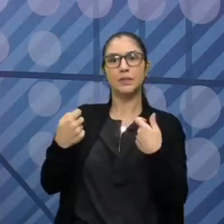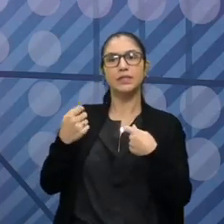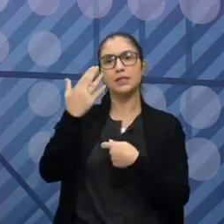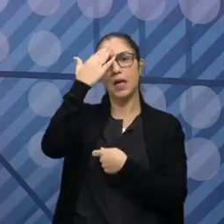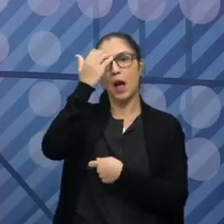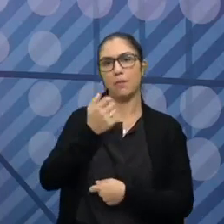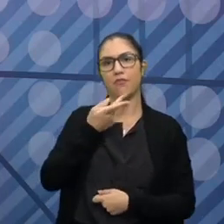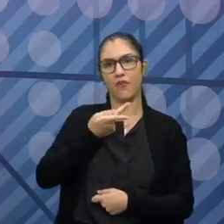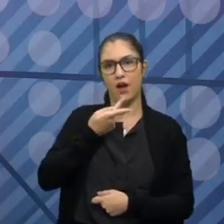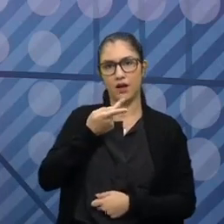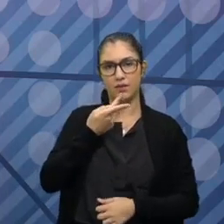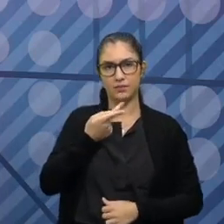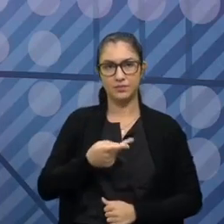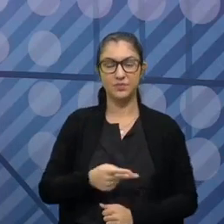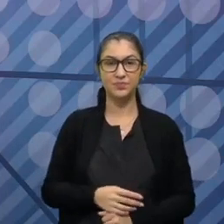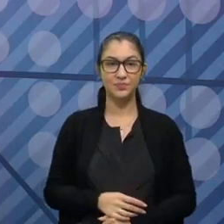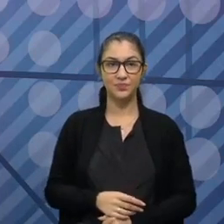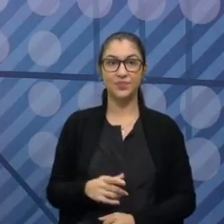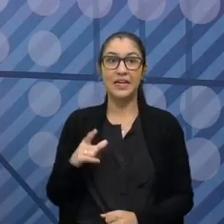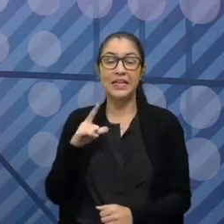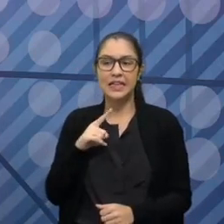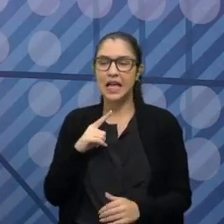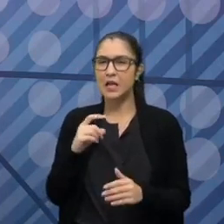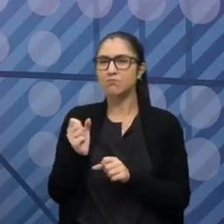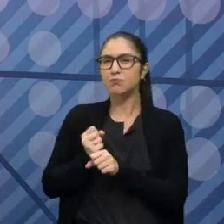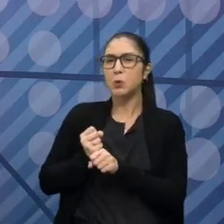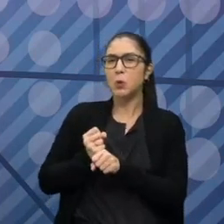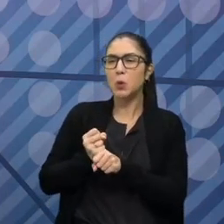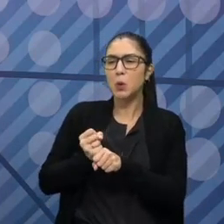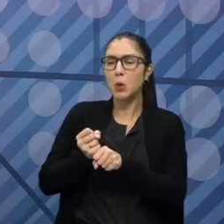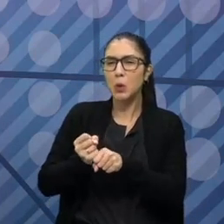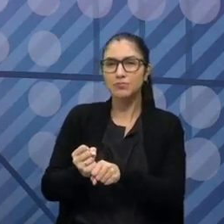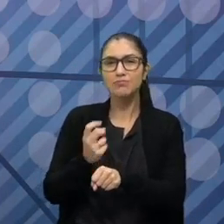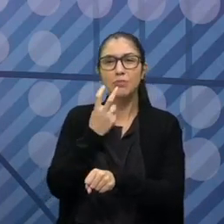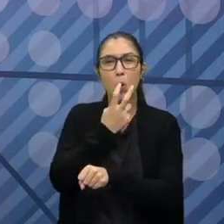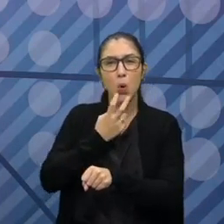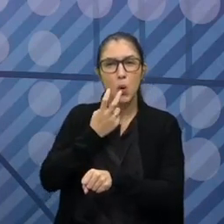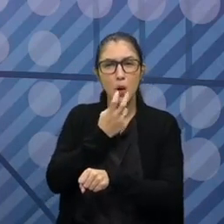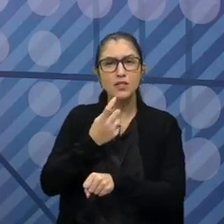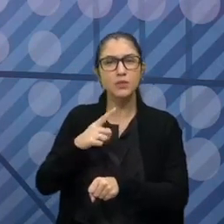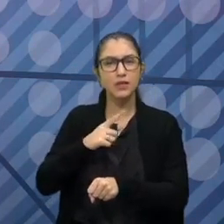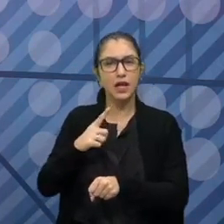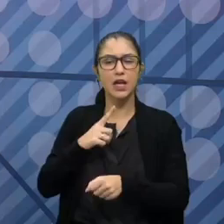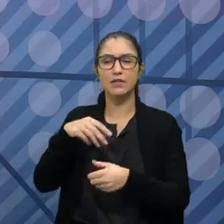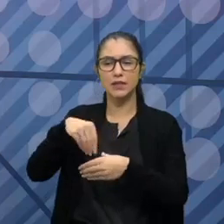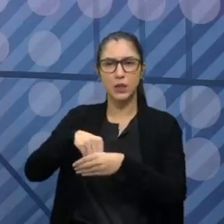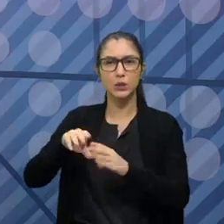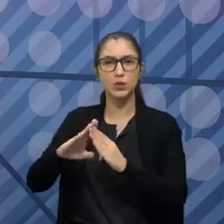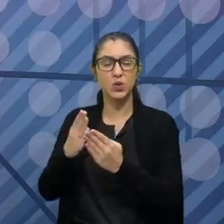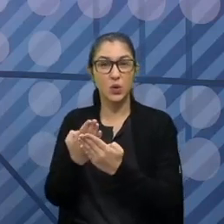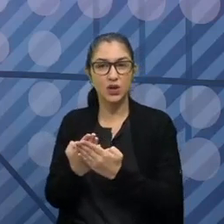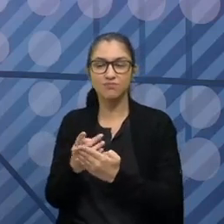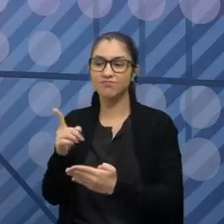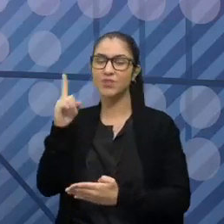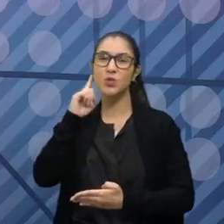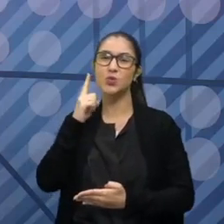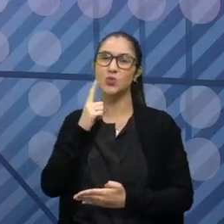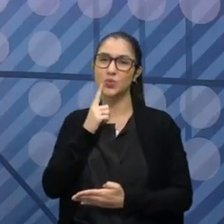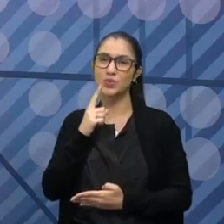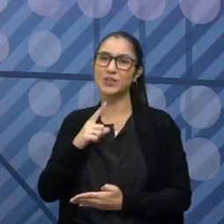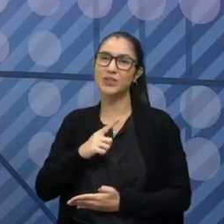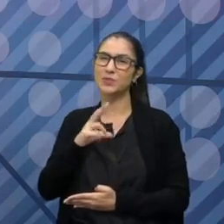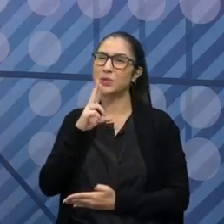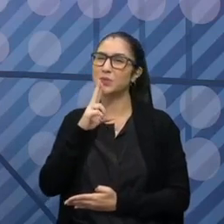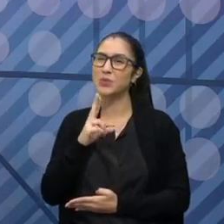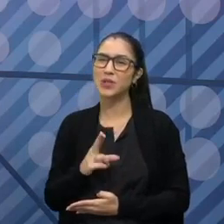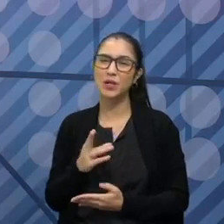falar. E durante todos esses anos que o oralismo reinou dentro das escolas, os surdos tiveram